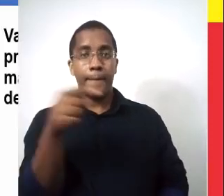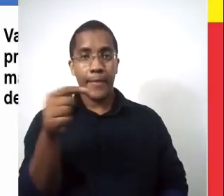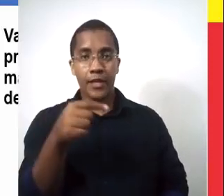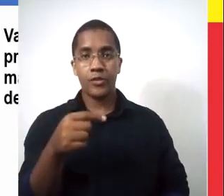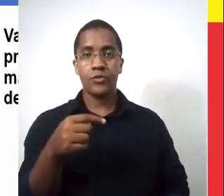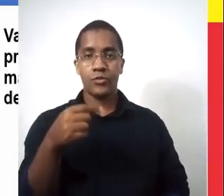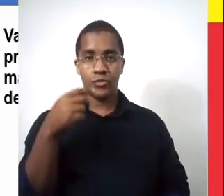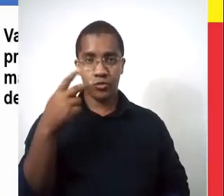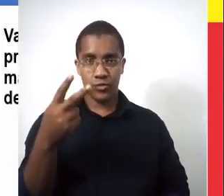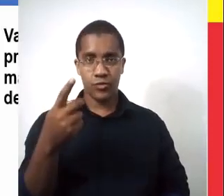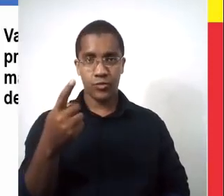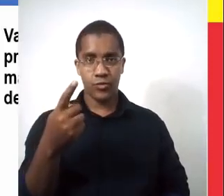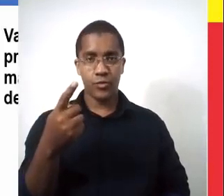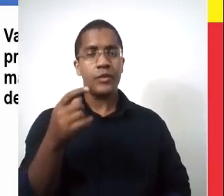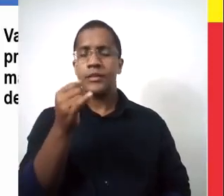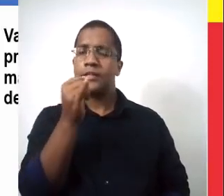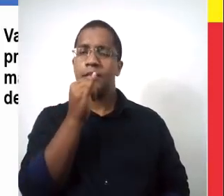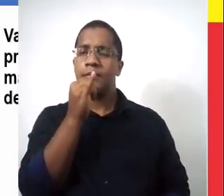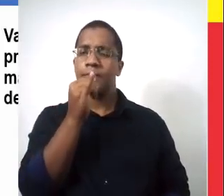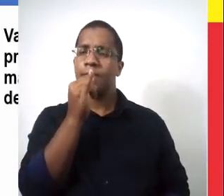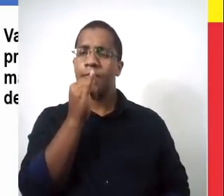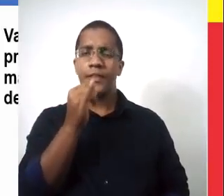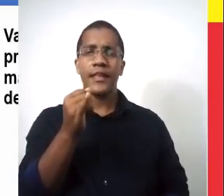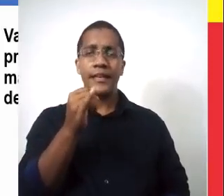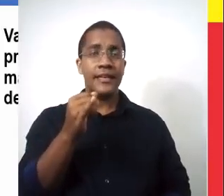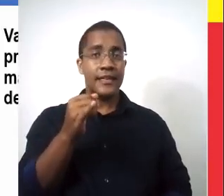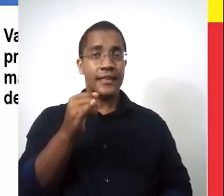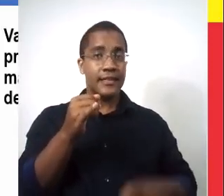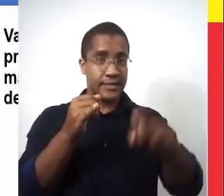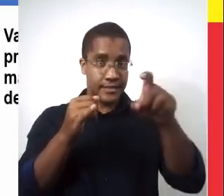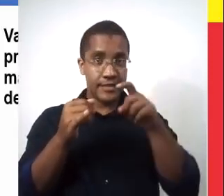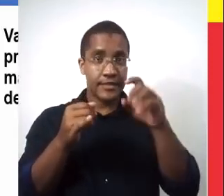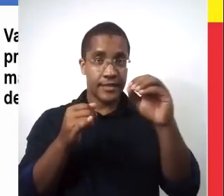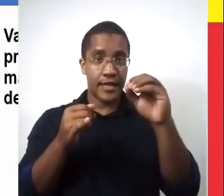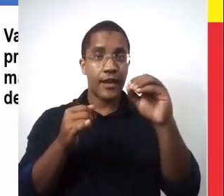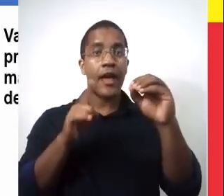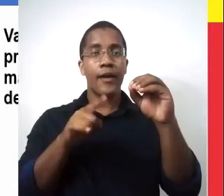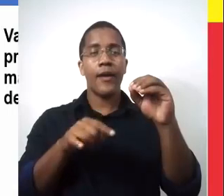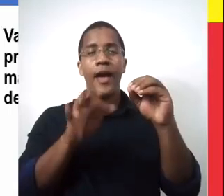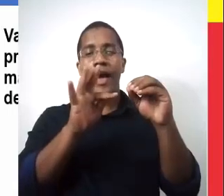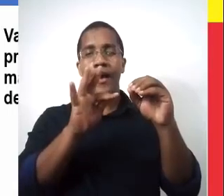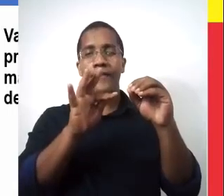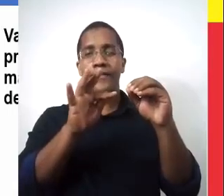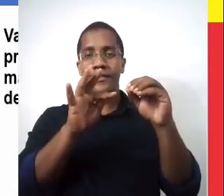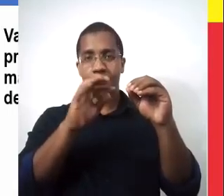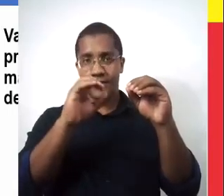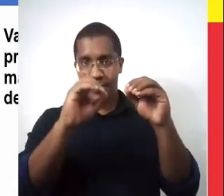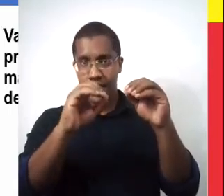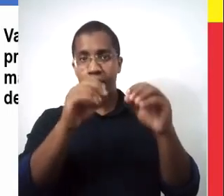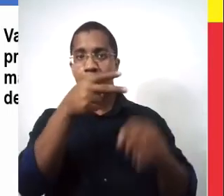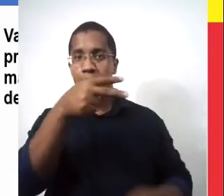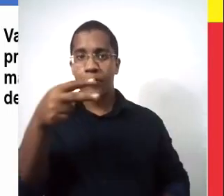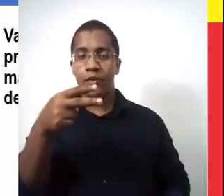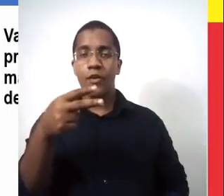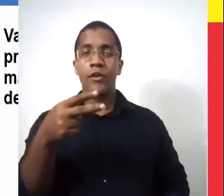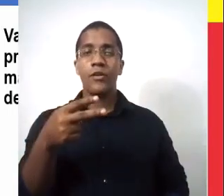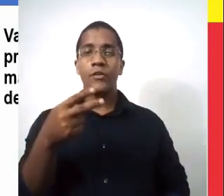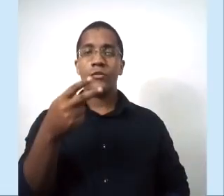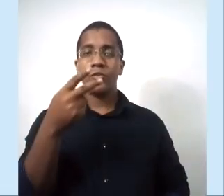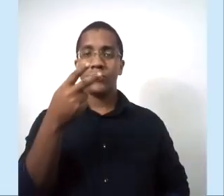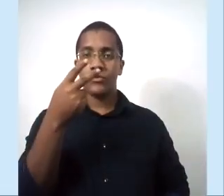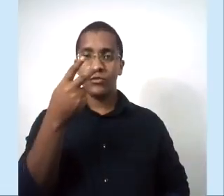vezes 1 menos 1. Se o x for 0, f de 0 é igual a 2 vezes 0 menos 1.